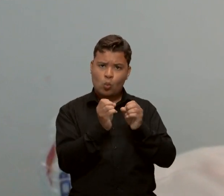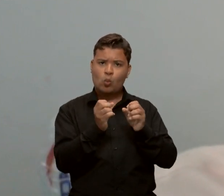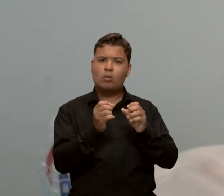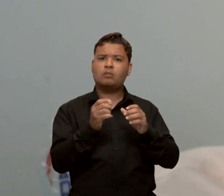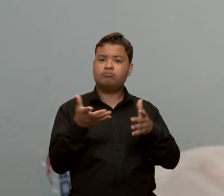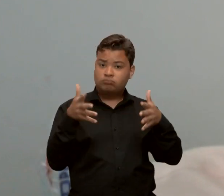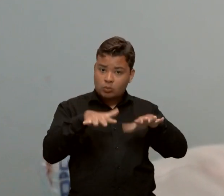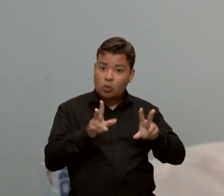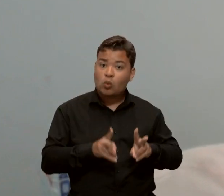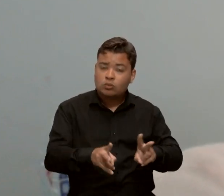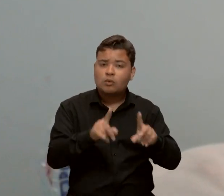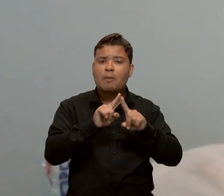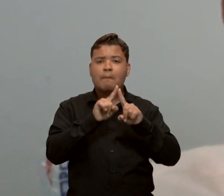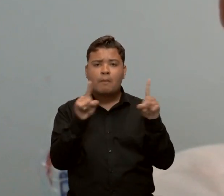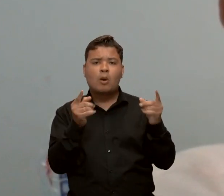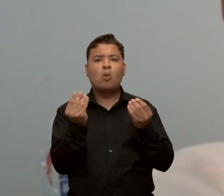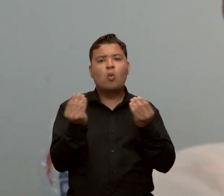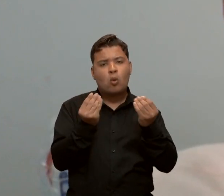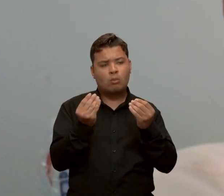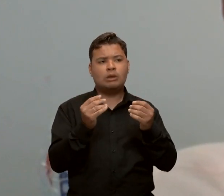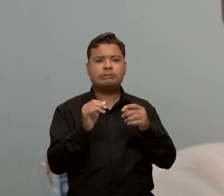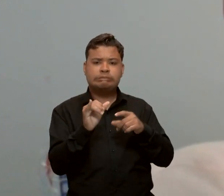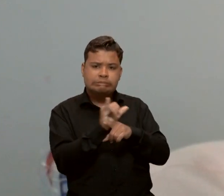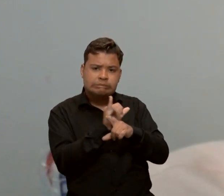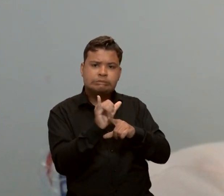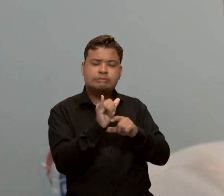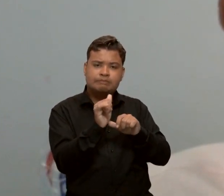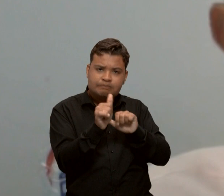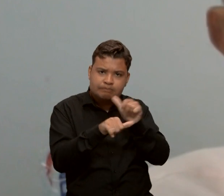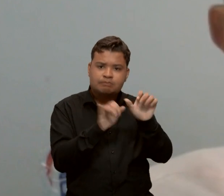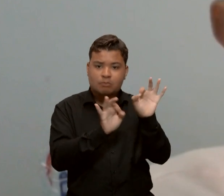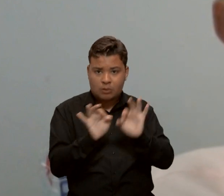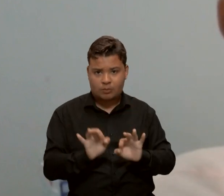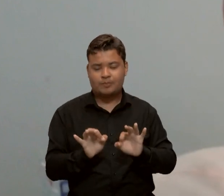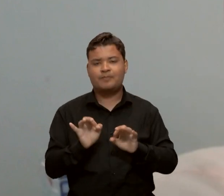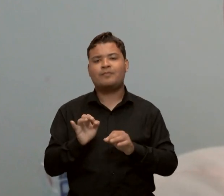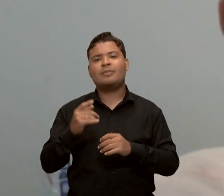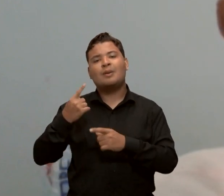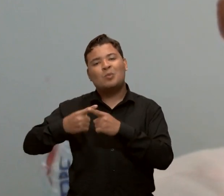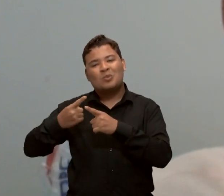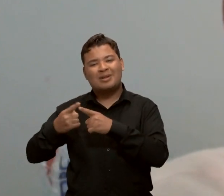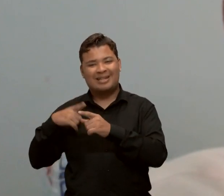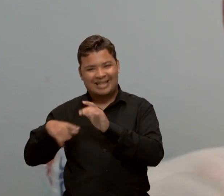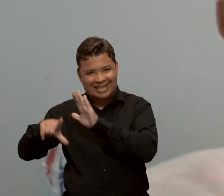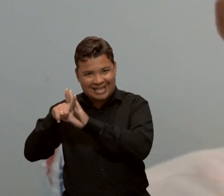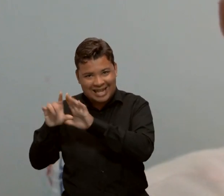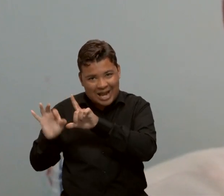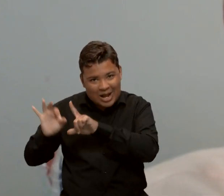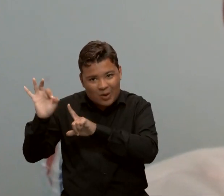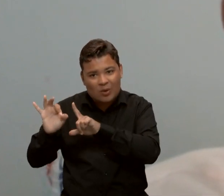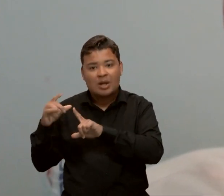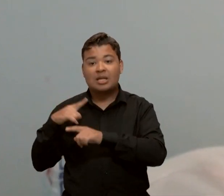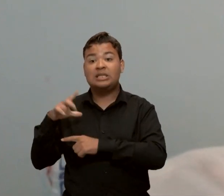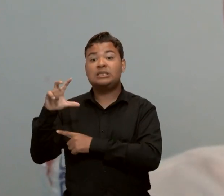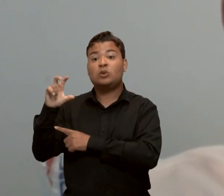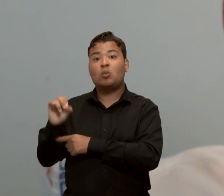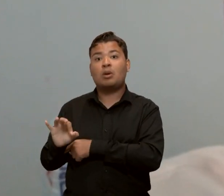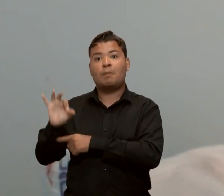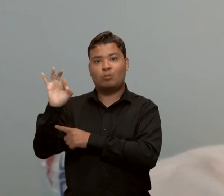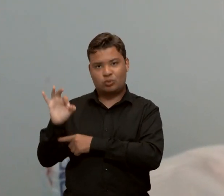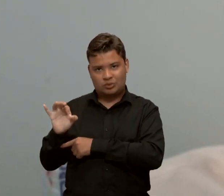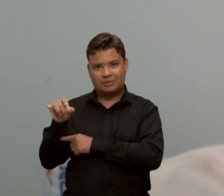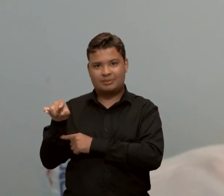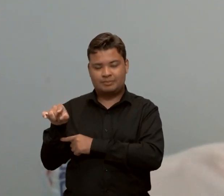Ao invés de fazer reserva de vaga, que a 12.711 já reservava no mínimo 50%,